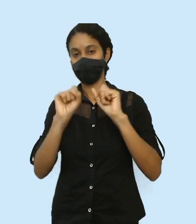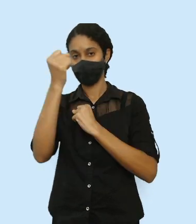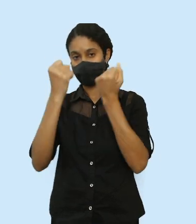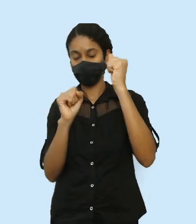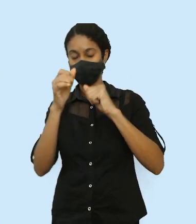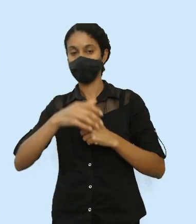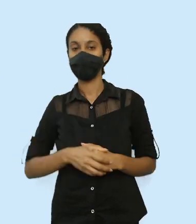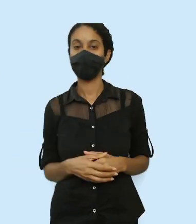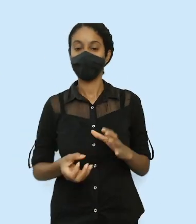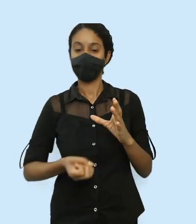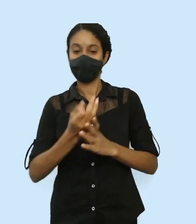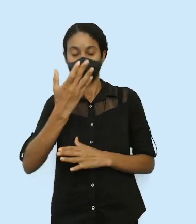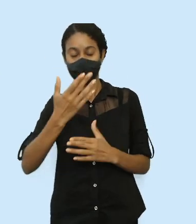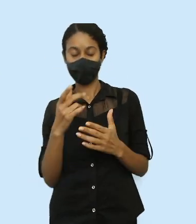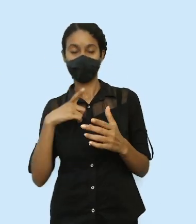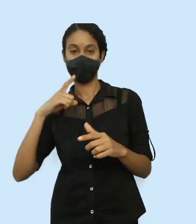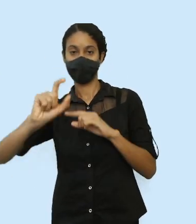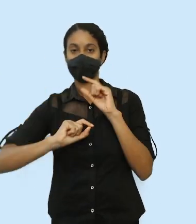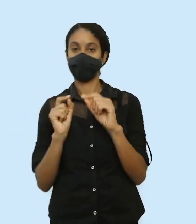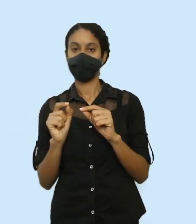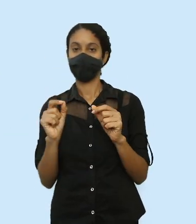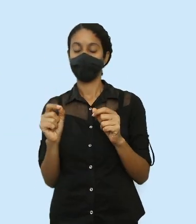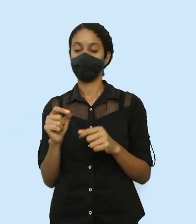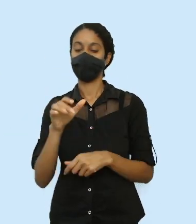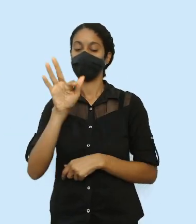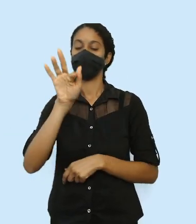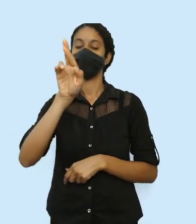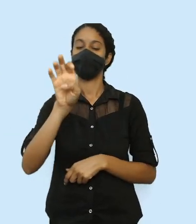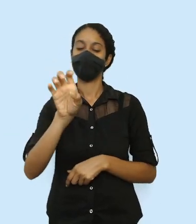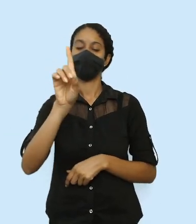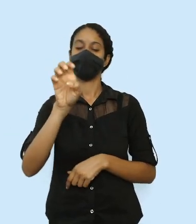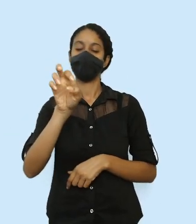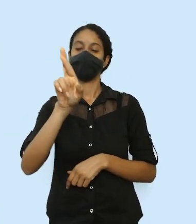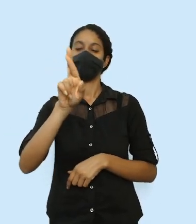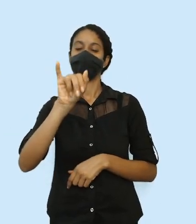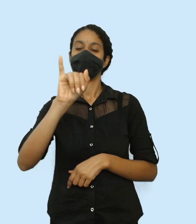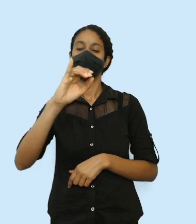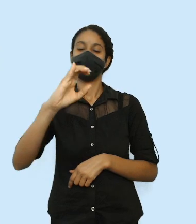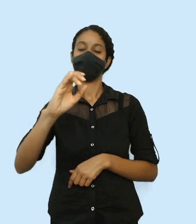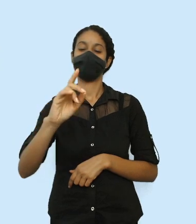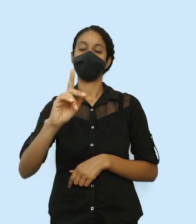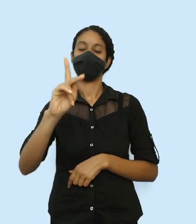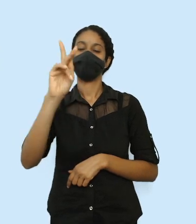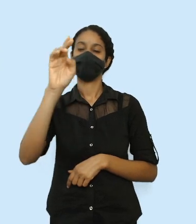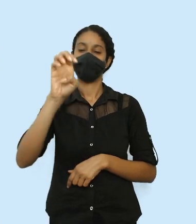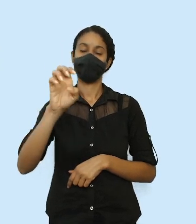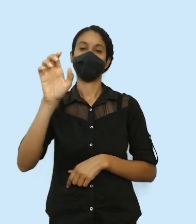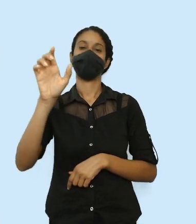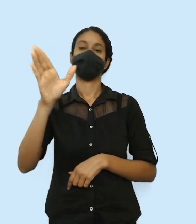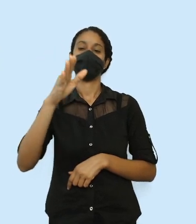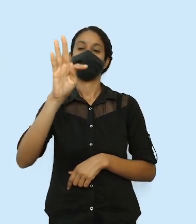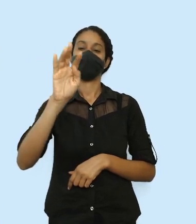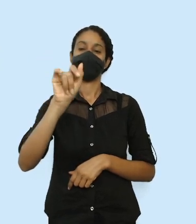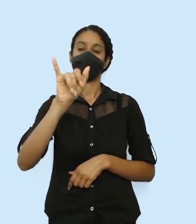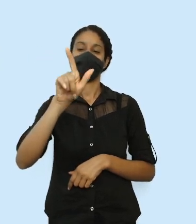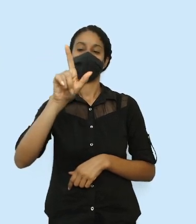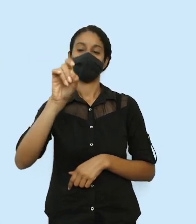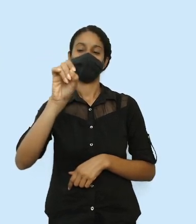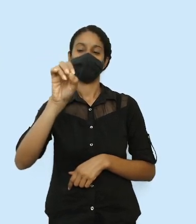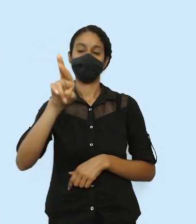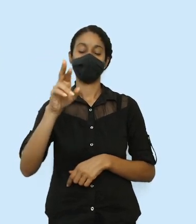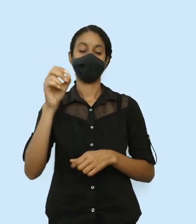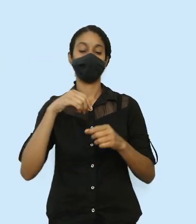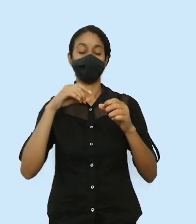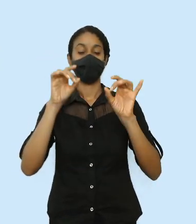indústria. O criador desse sistema produtivo foi Frederick Taylor, que acreditava na especialização de tarefas, ou